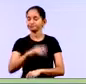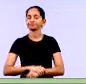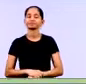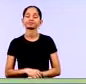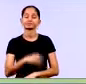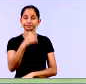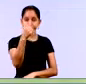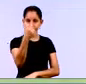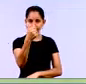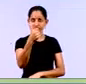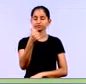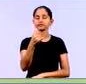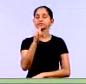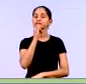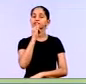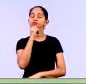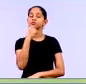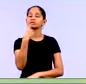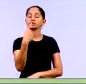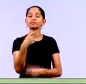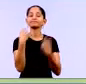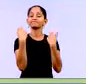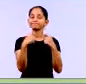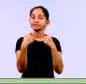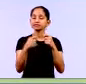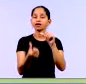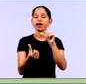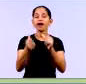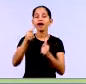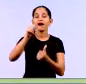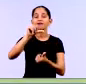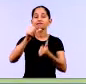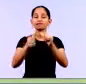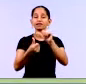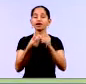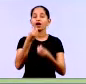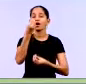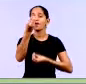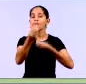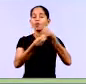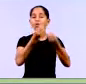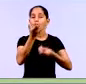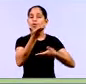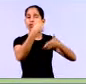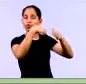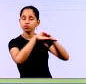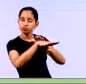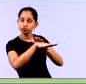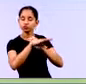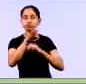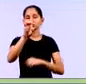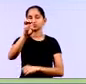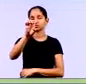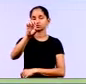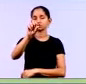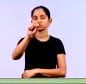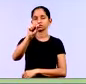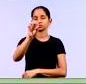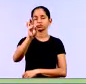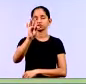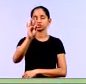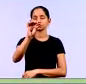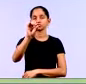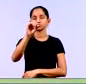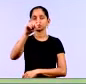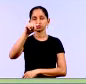uma das condicionantes básicas, necessariamente, é avaliar a política de estoque que a empresa utiliza, né? Bem como entender que essa política